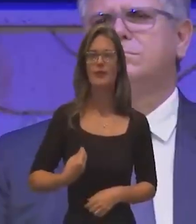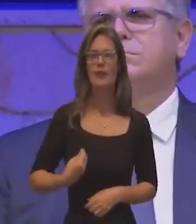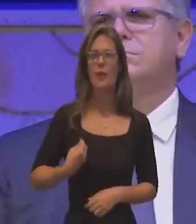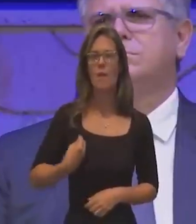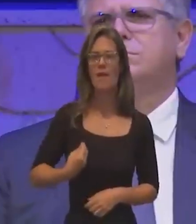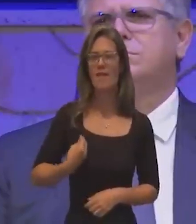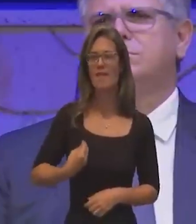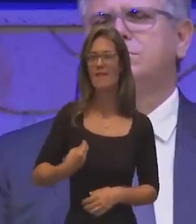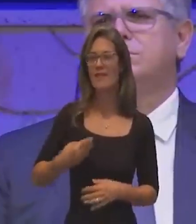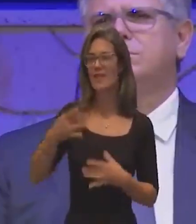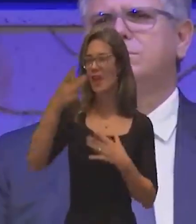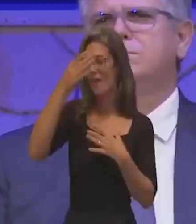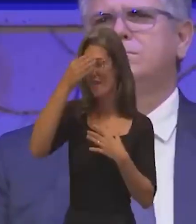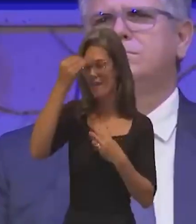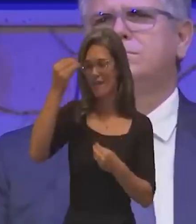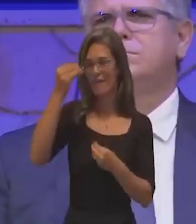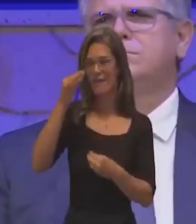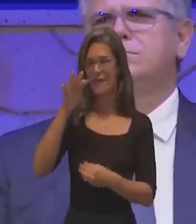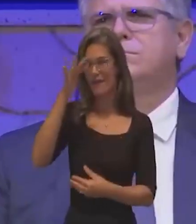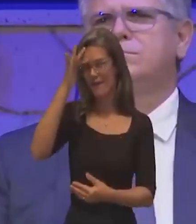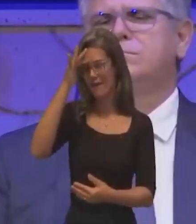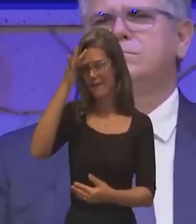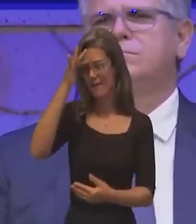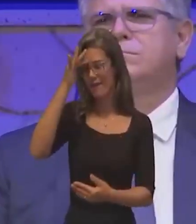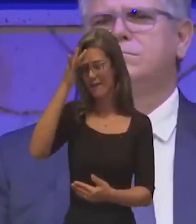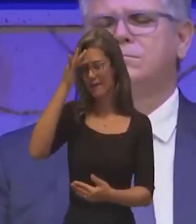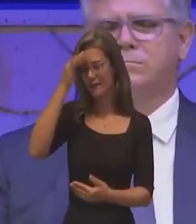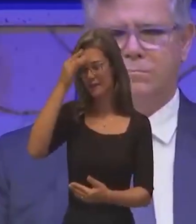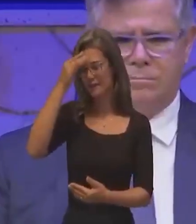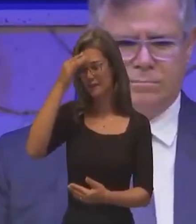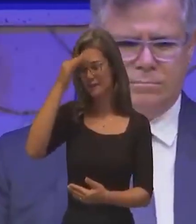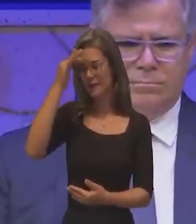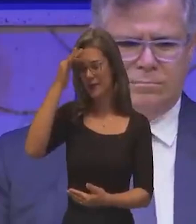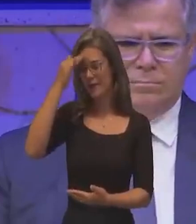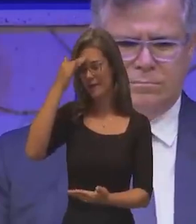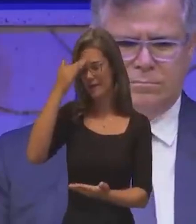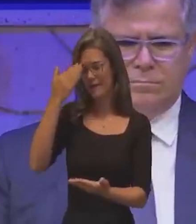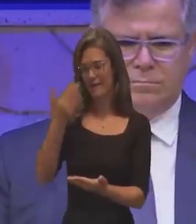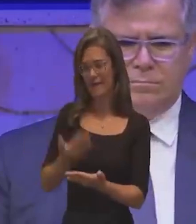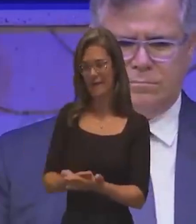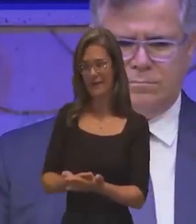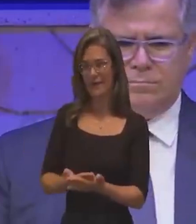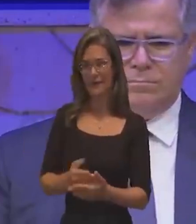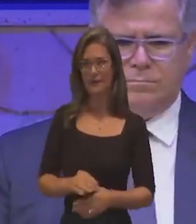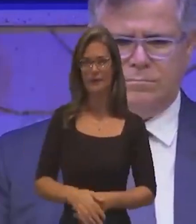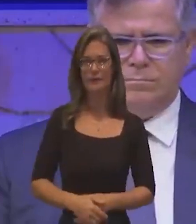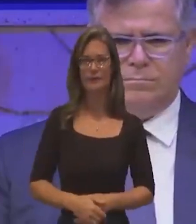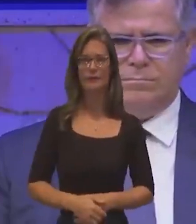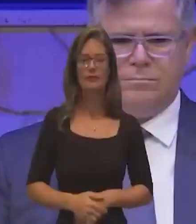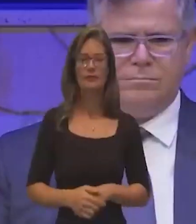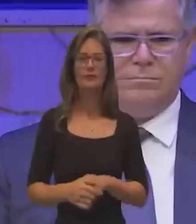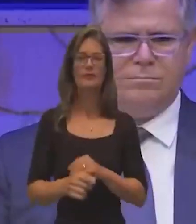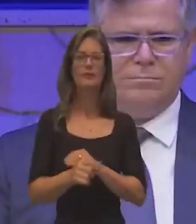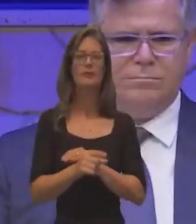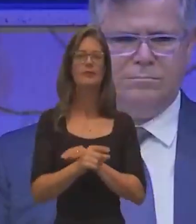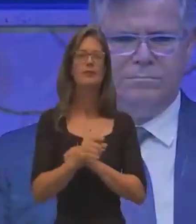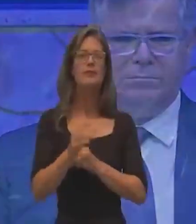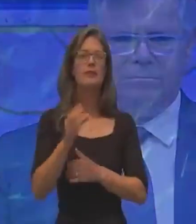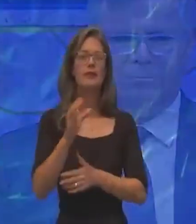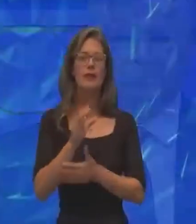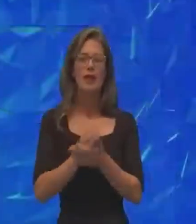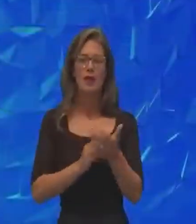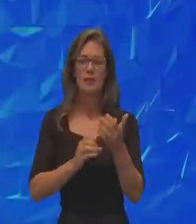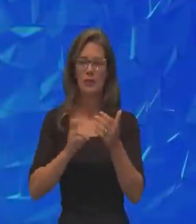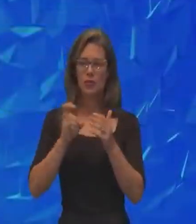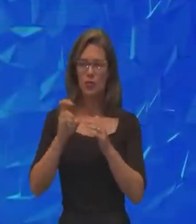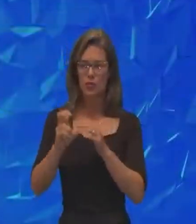fé. E aí nós vemos no verso 7 do capítulo 5, olha o que diz: visto